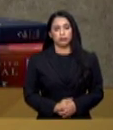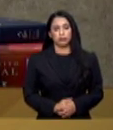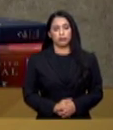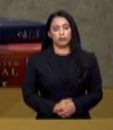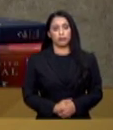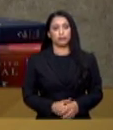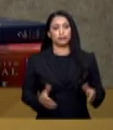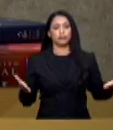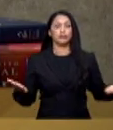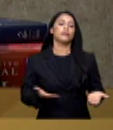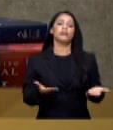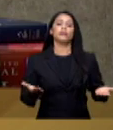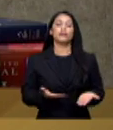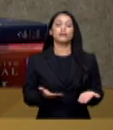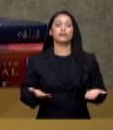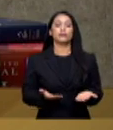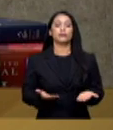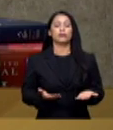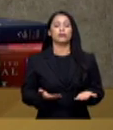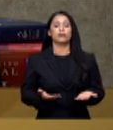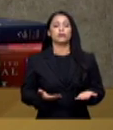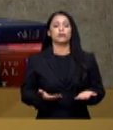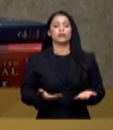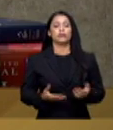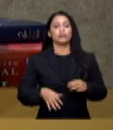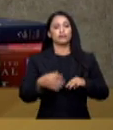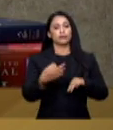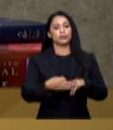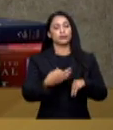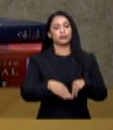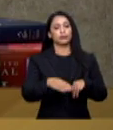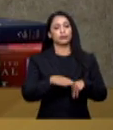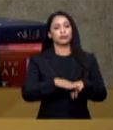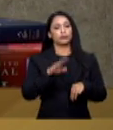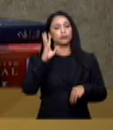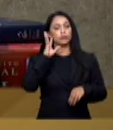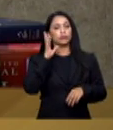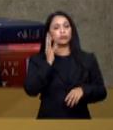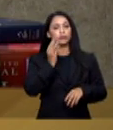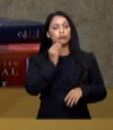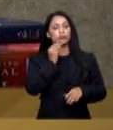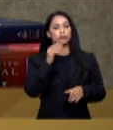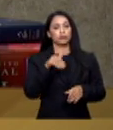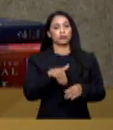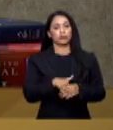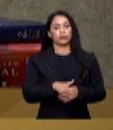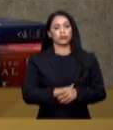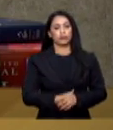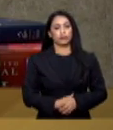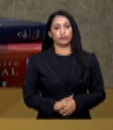Weber. Passo agora a palavra à sua excelência, ministro Dias Toffoli, para o voto.